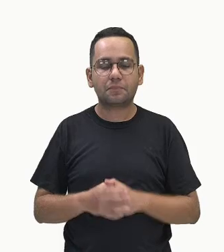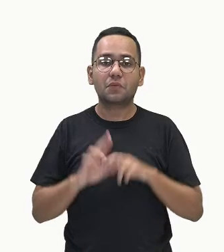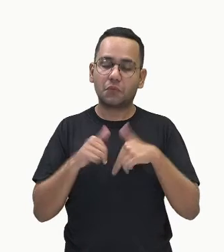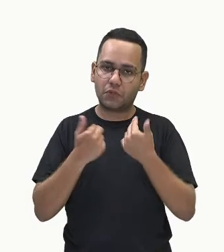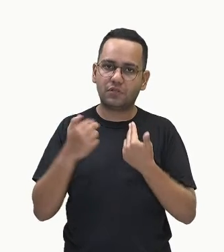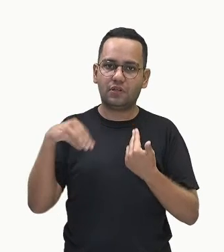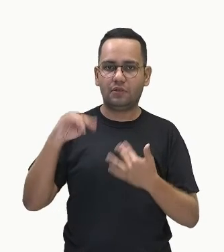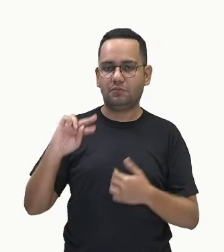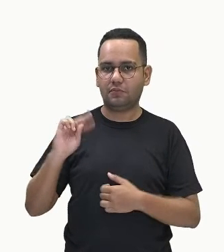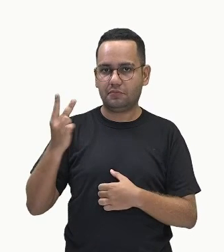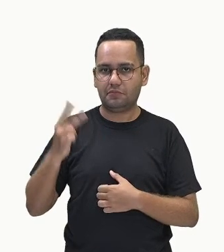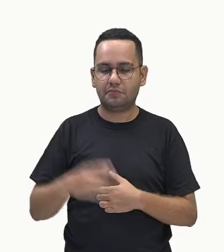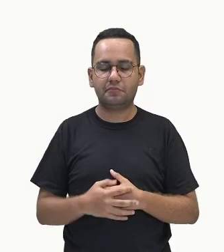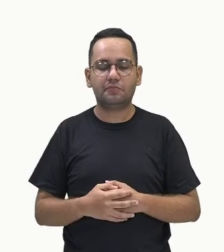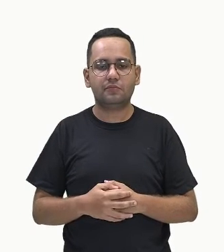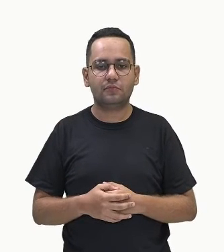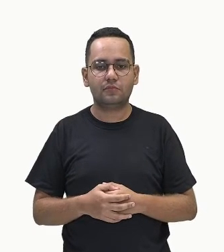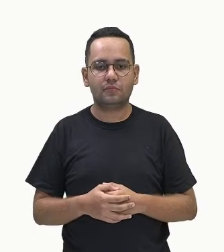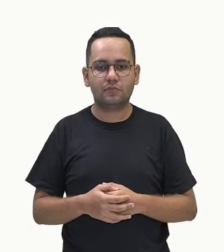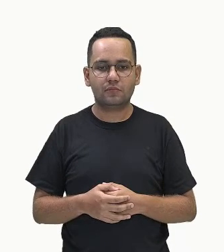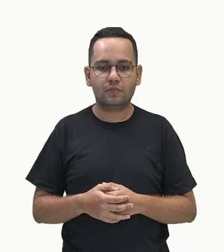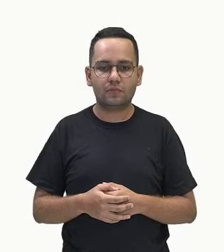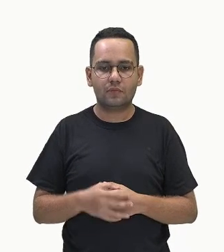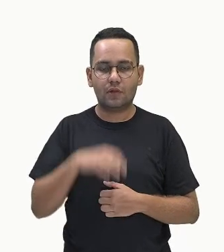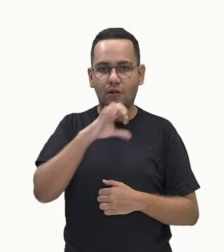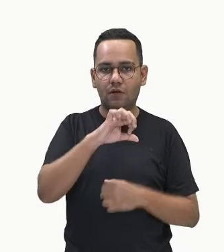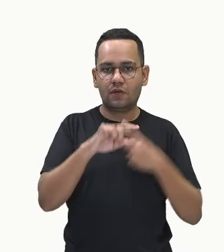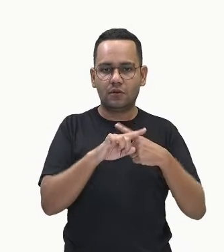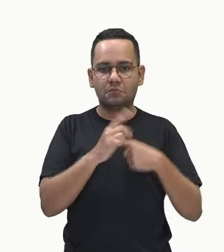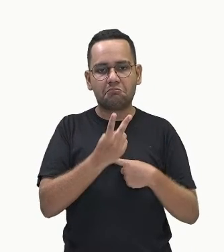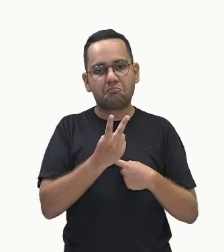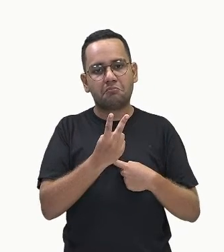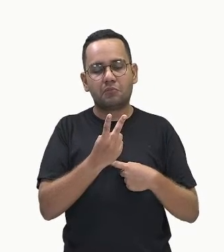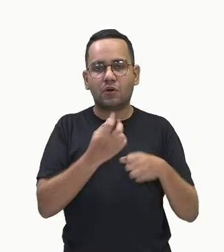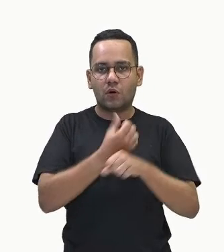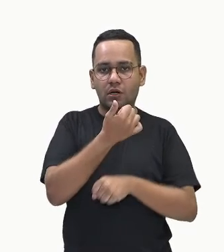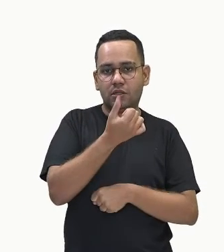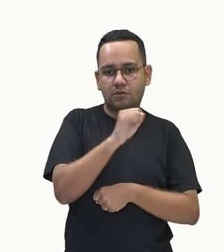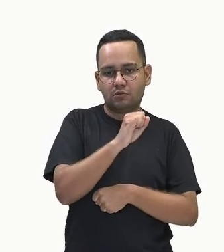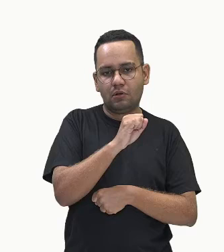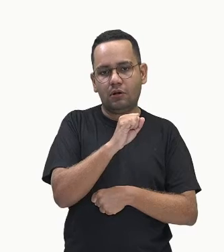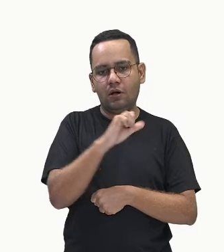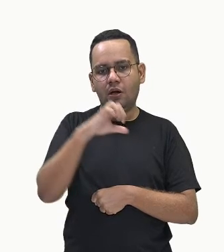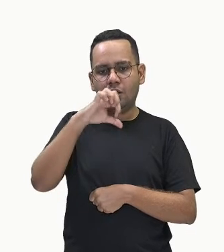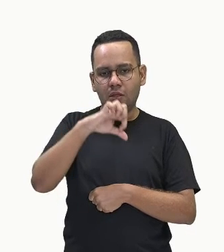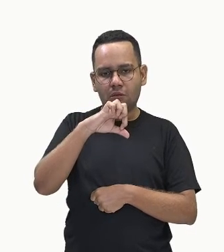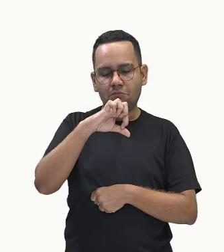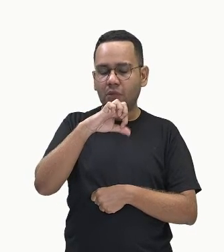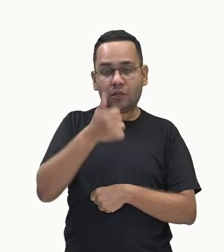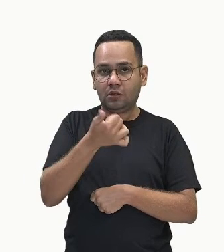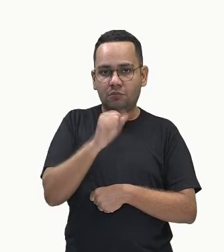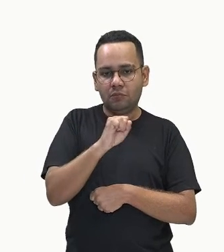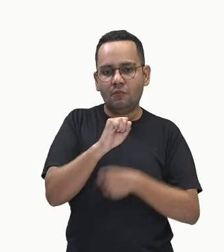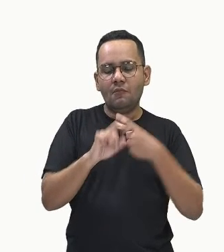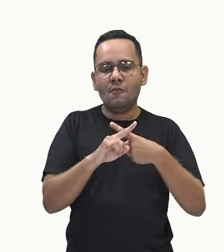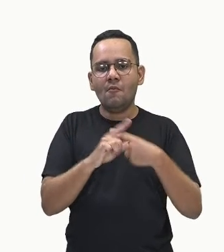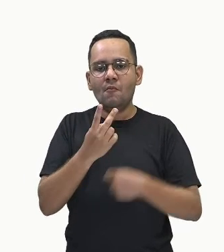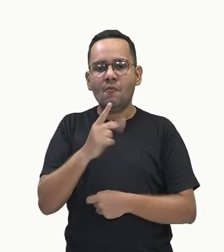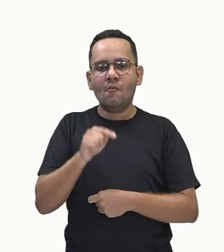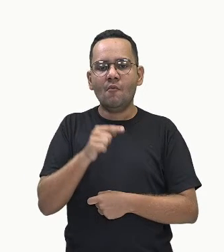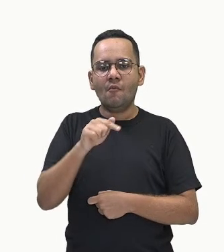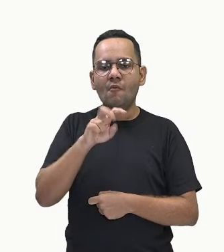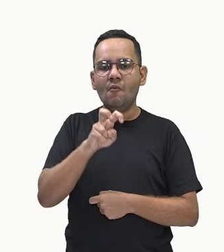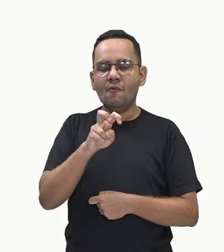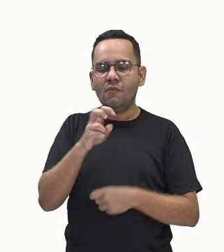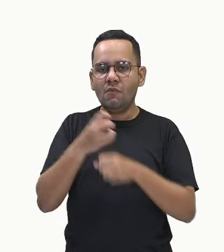quadrado. 9 vezes 2, 18, e 18 vezes 2, 75, 49,5 dividido por 2.